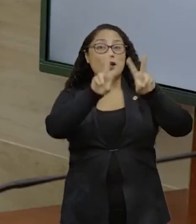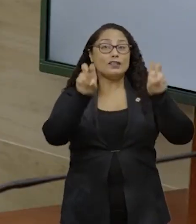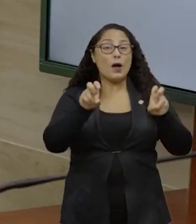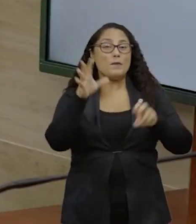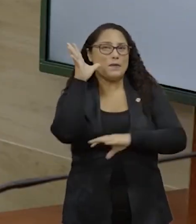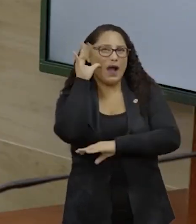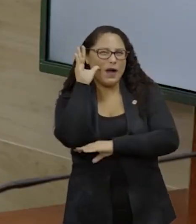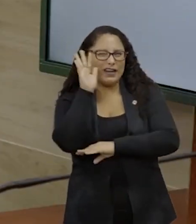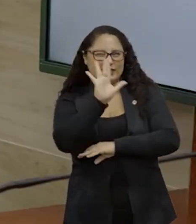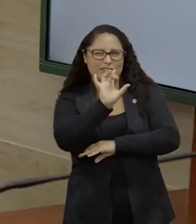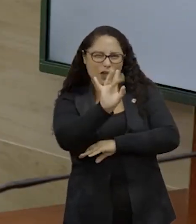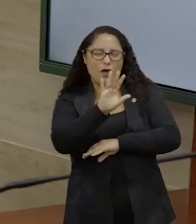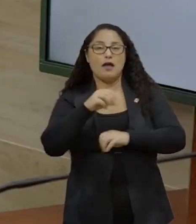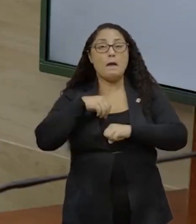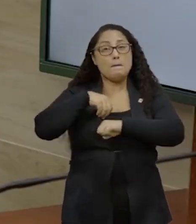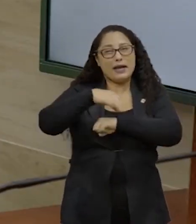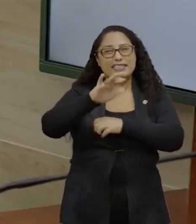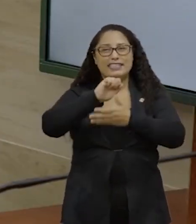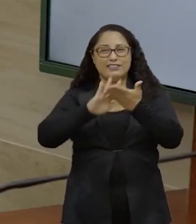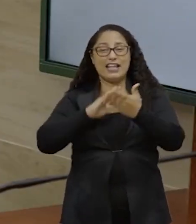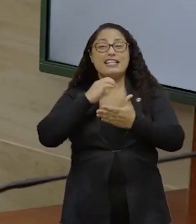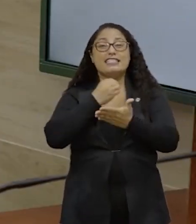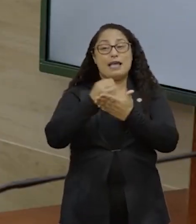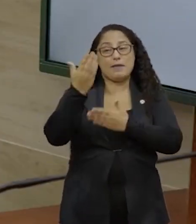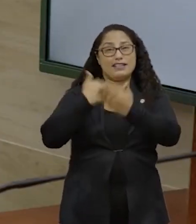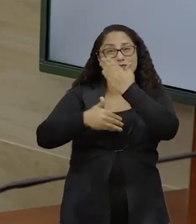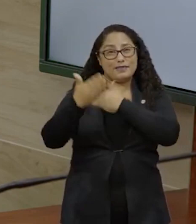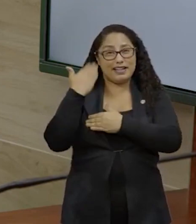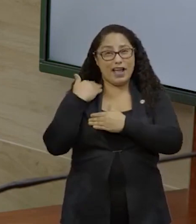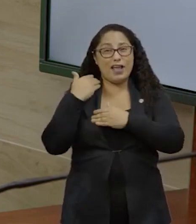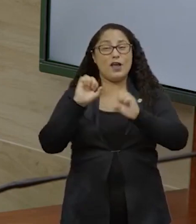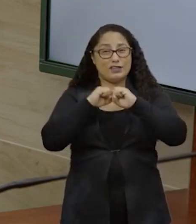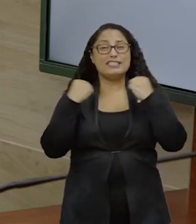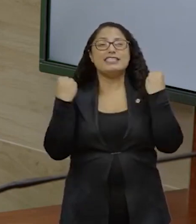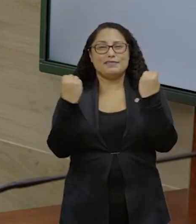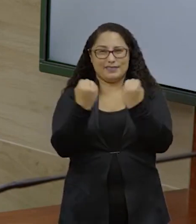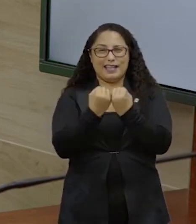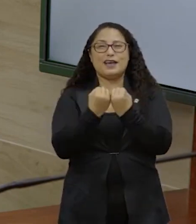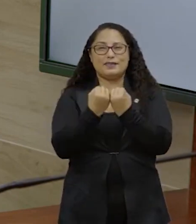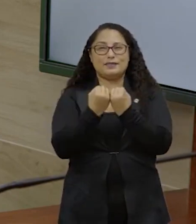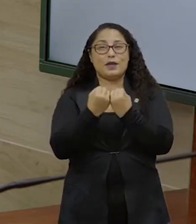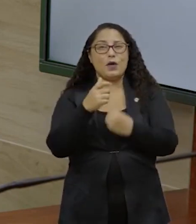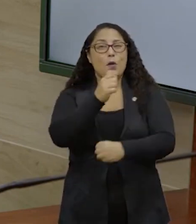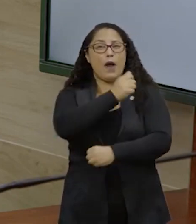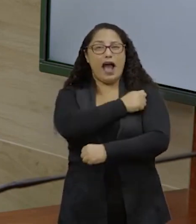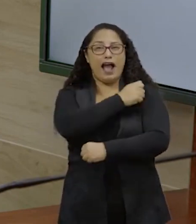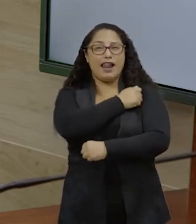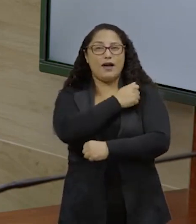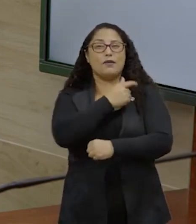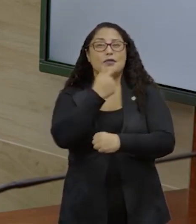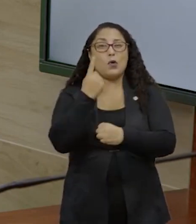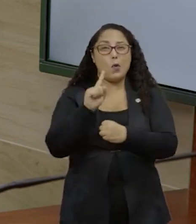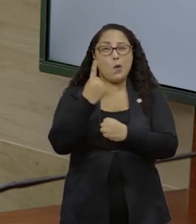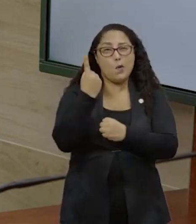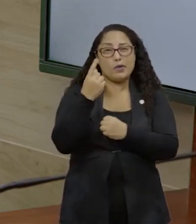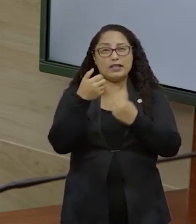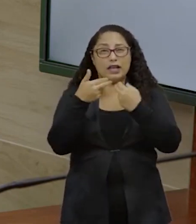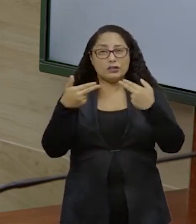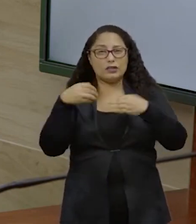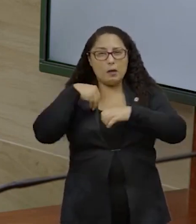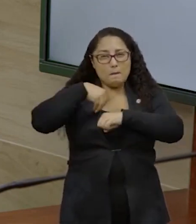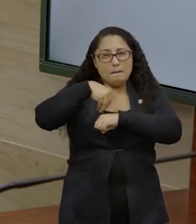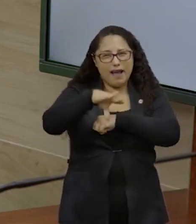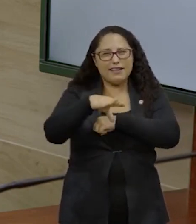só uma curiosidade, né? Eu passei um trabalho semestre passado, era um seminário, né? E o aluno, né, uma das questões que eu tinha colocado,